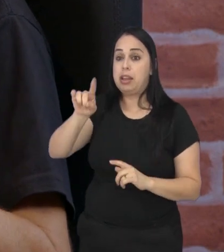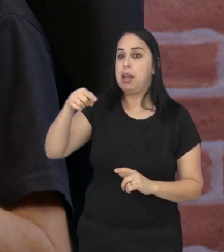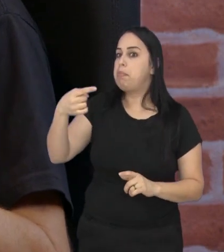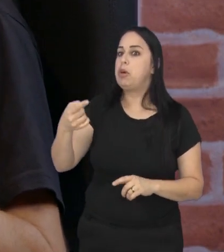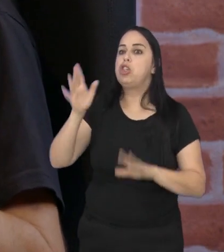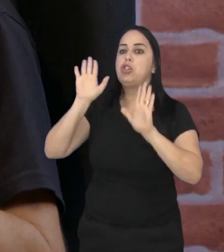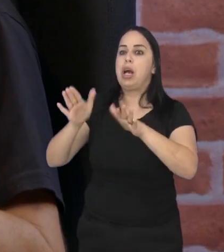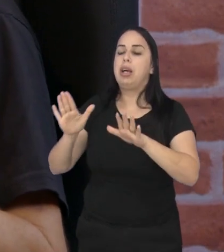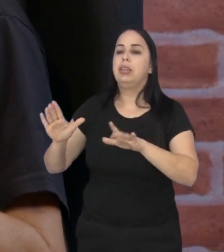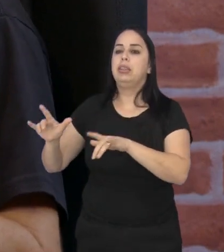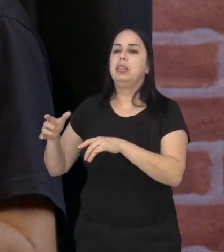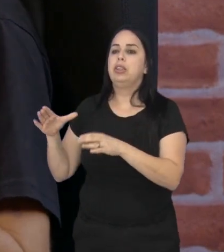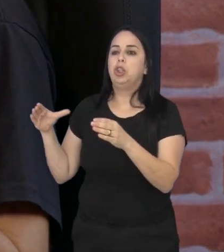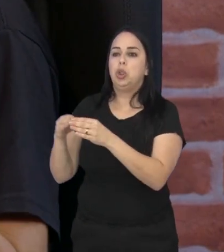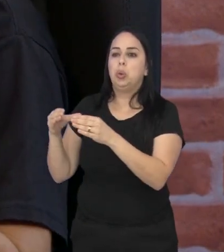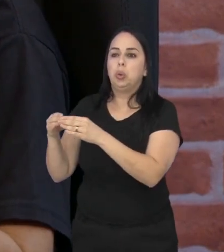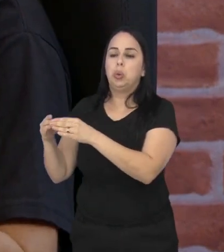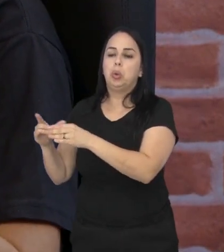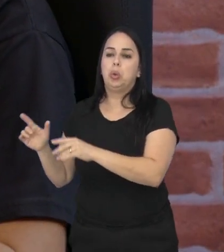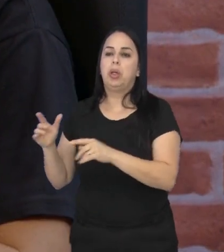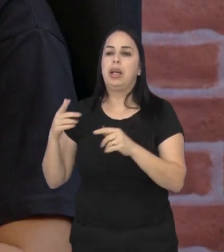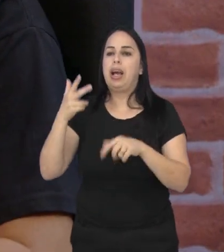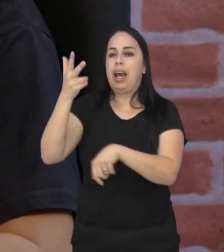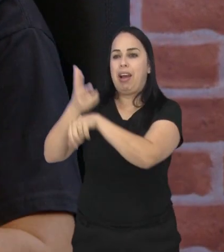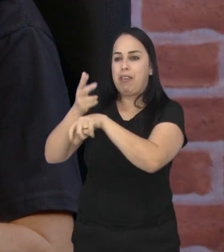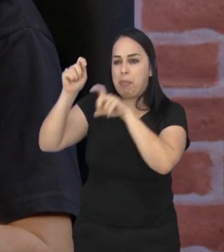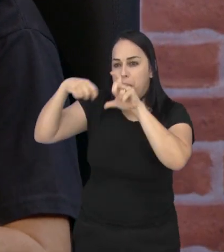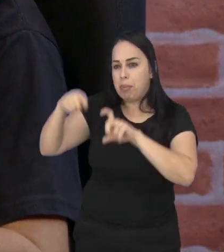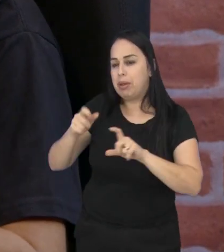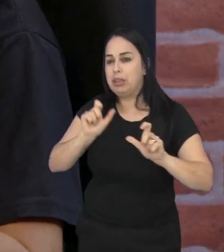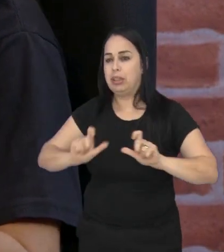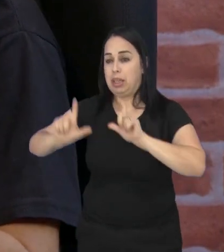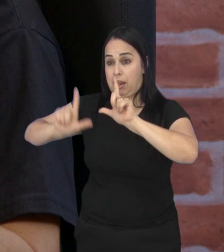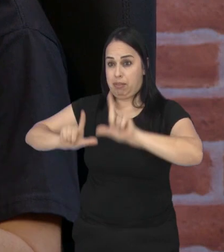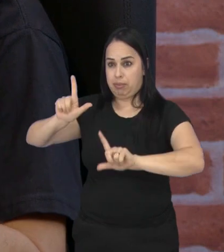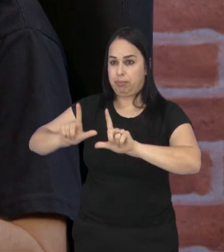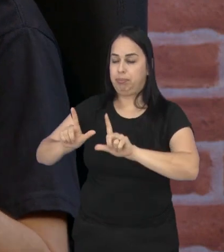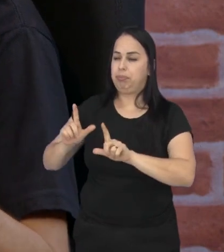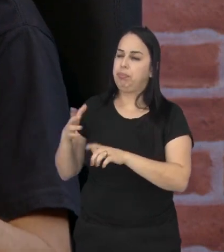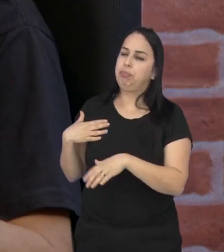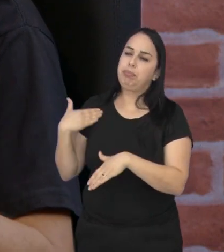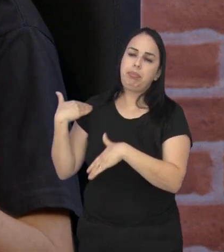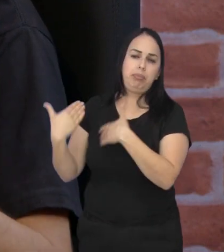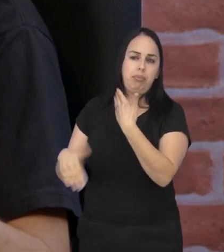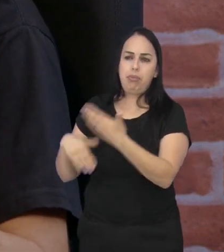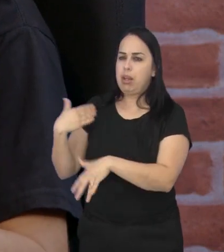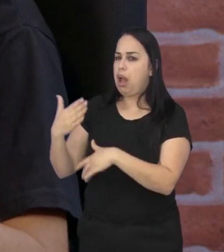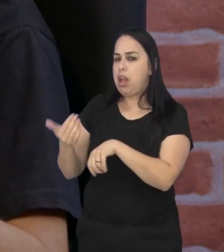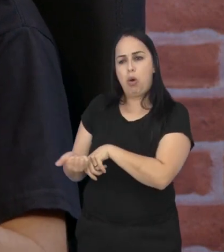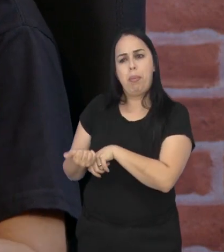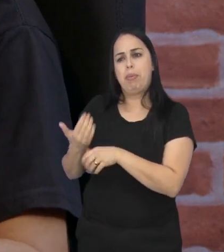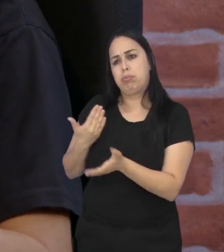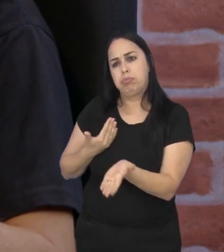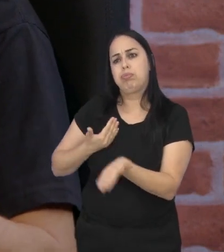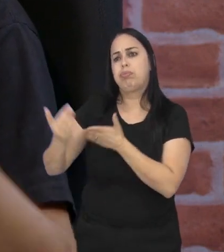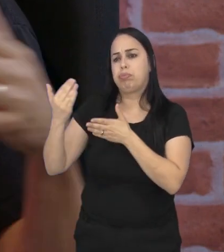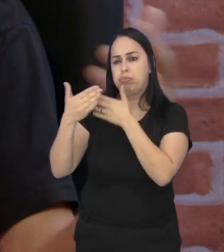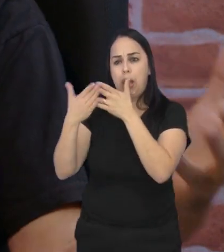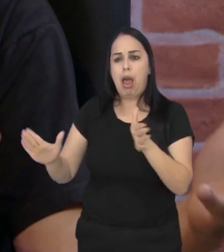lá para gravar um programa de TV no outro dia, e aí começou a minha jornada com eles. Fiquei 5 anos com ele, e ali começou a desenrolar essa coisa do